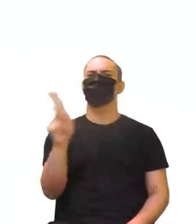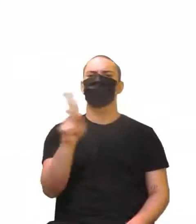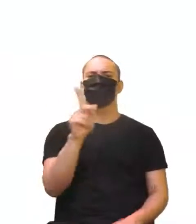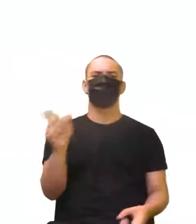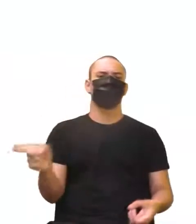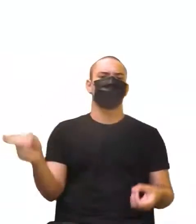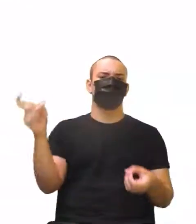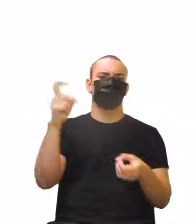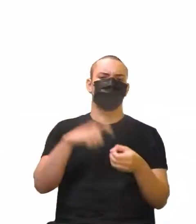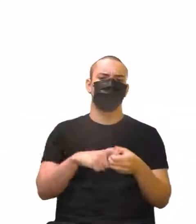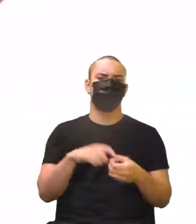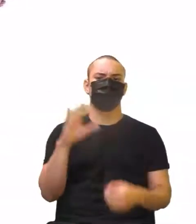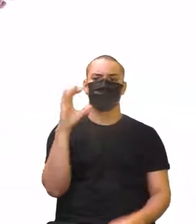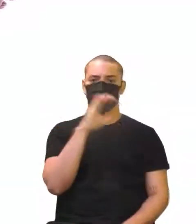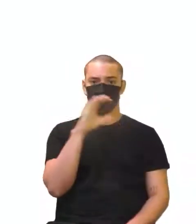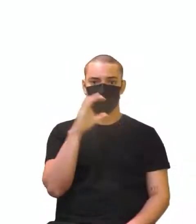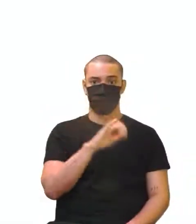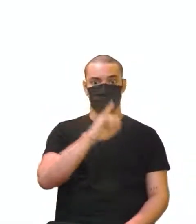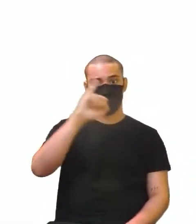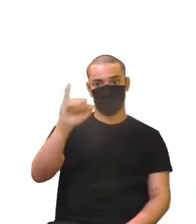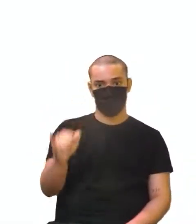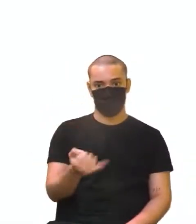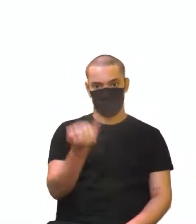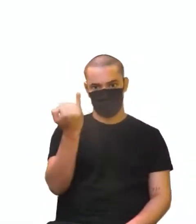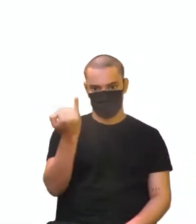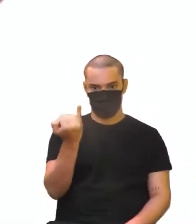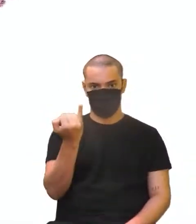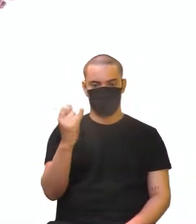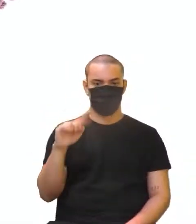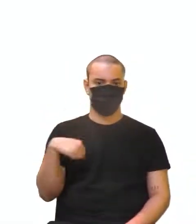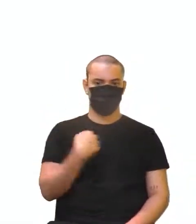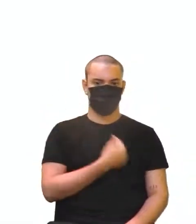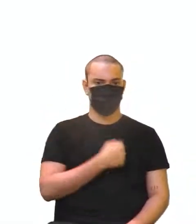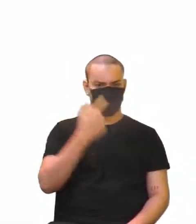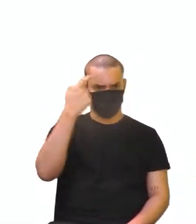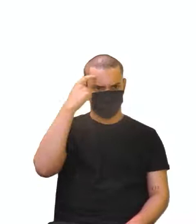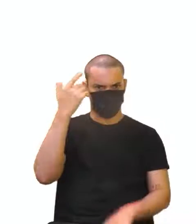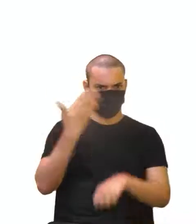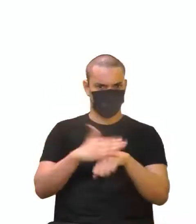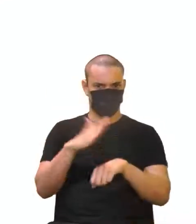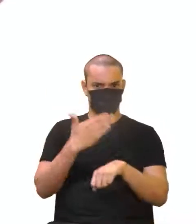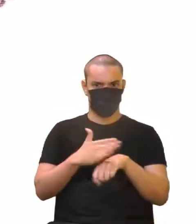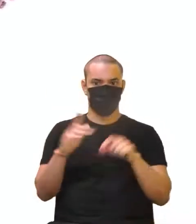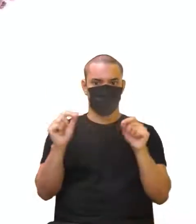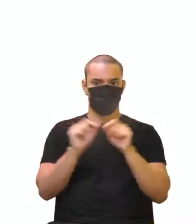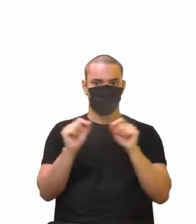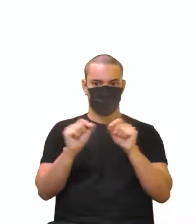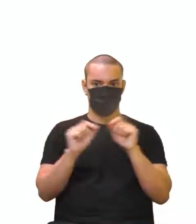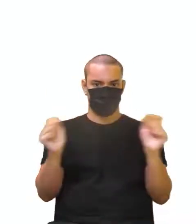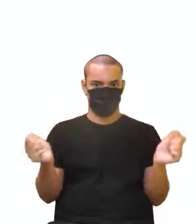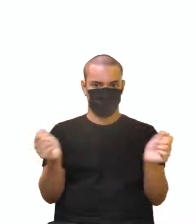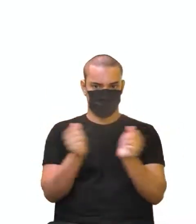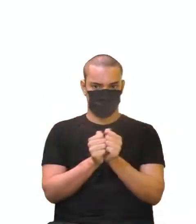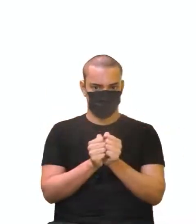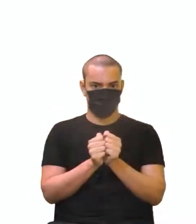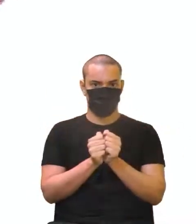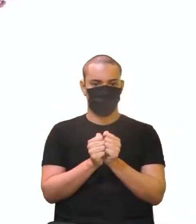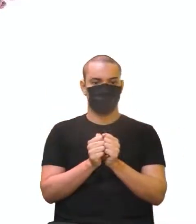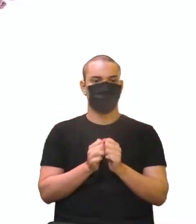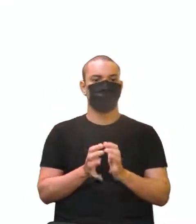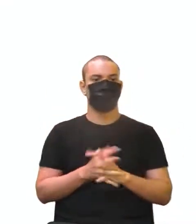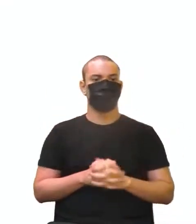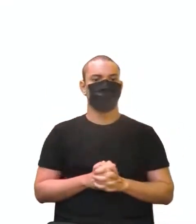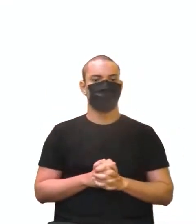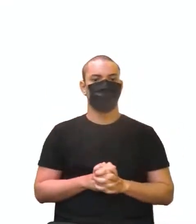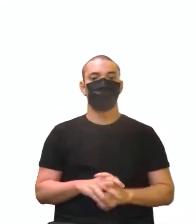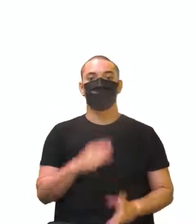volta rapidinho. Eu vou aproveitar esse quadro em branco só para a gente exercitar. Vamos fazer esse cruzamento aqui, né? Ó, o homem, ele